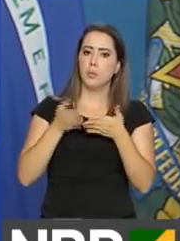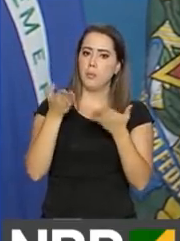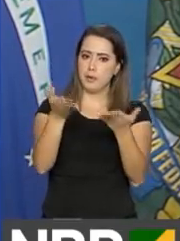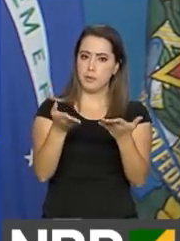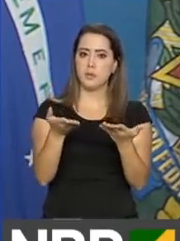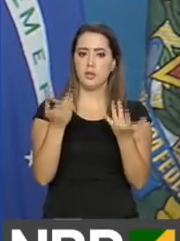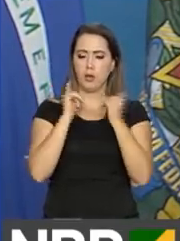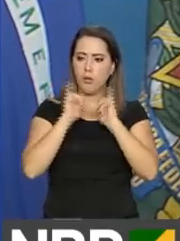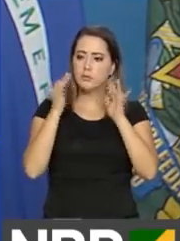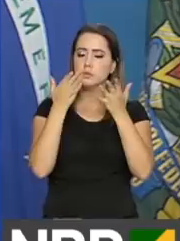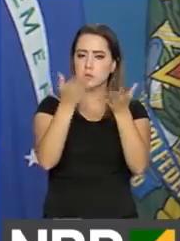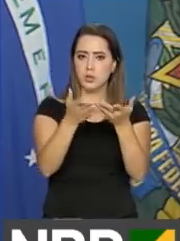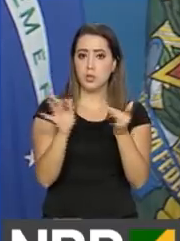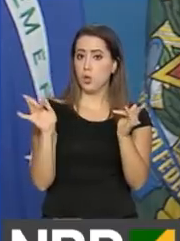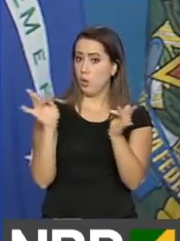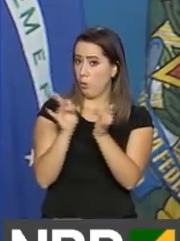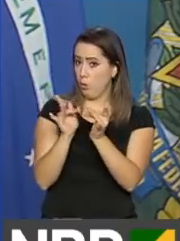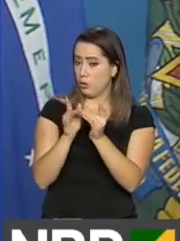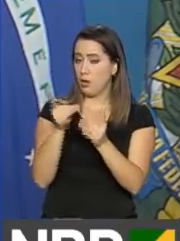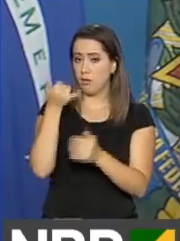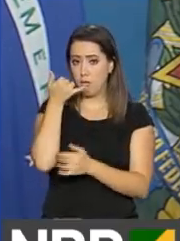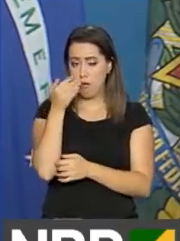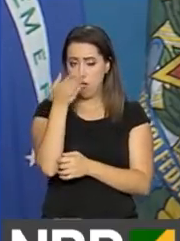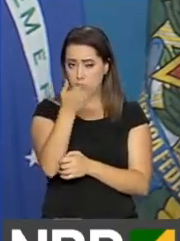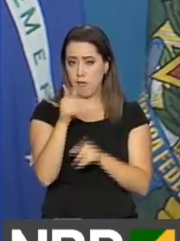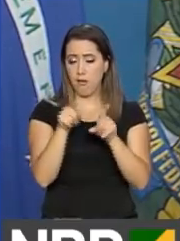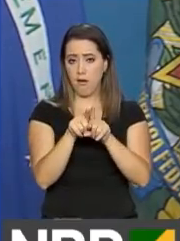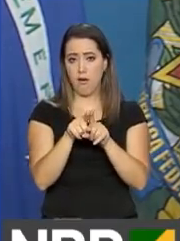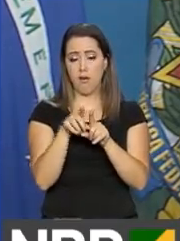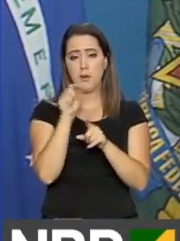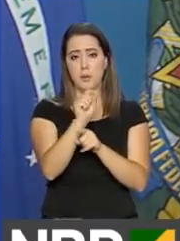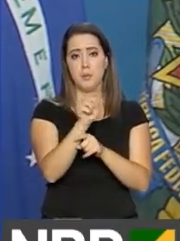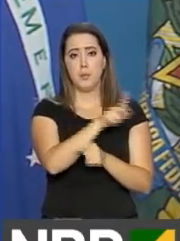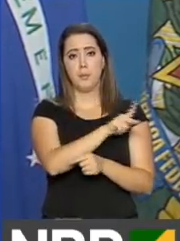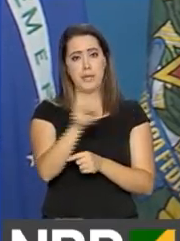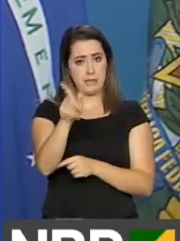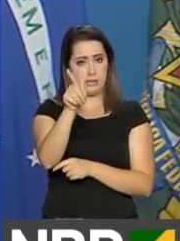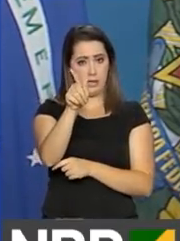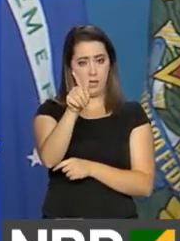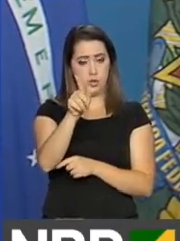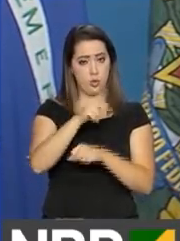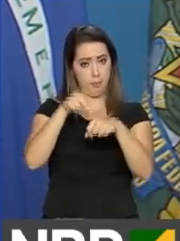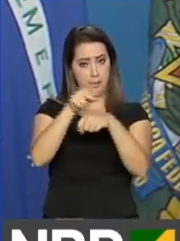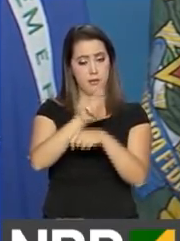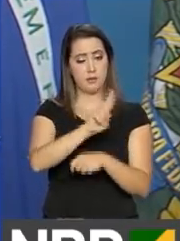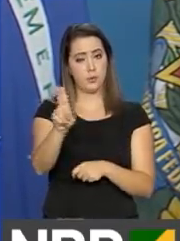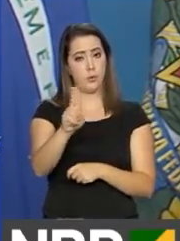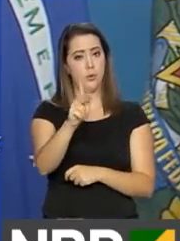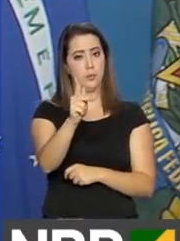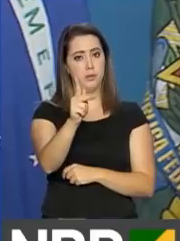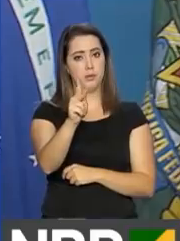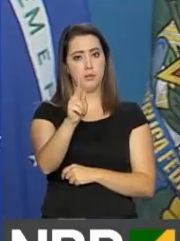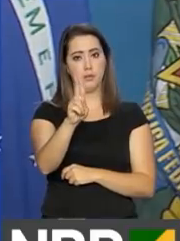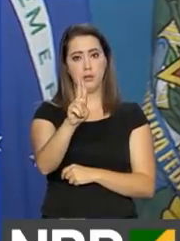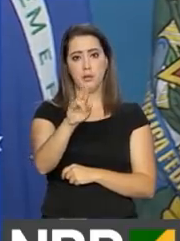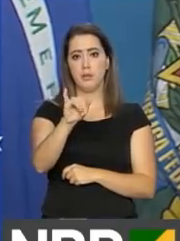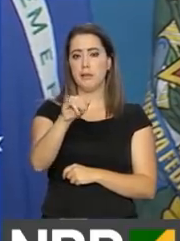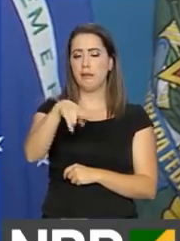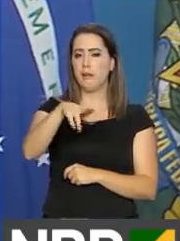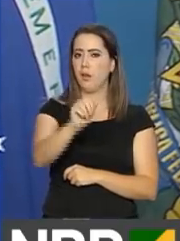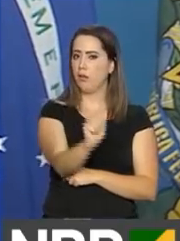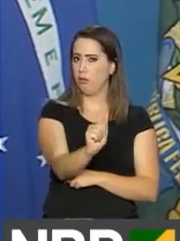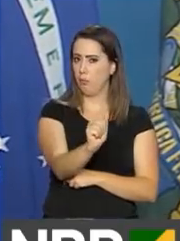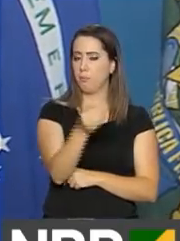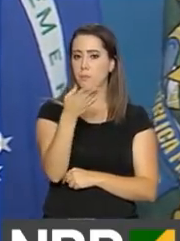que entrou em contato com o presidente teve grande ram que esteve aqui conosco é no dia de hoje portanto